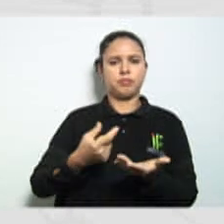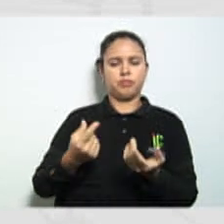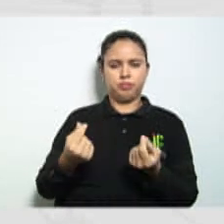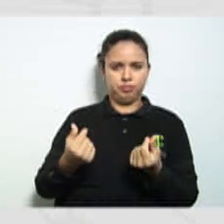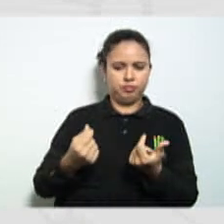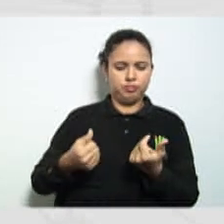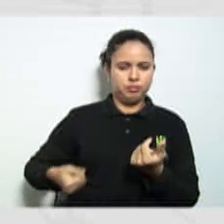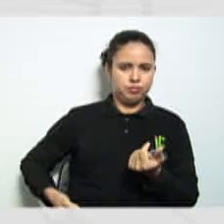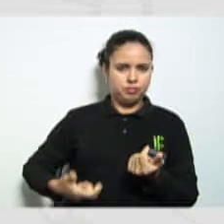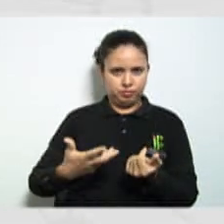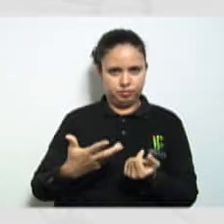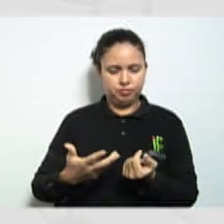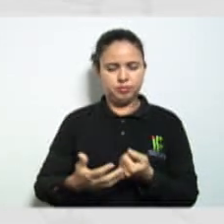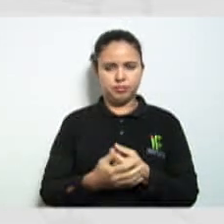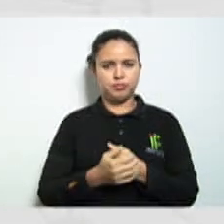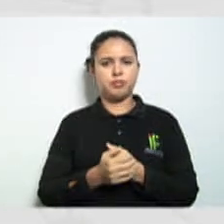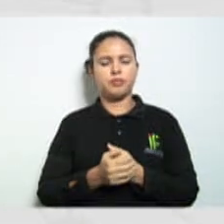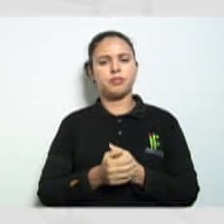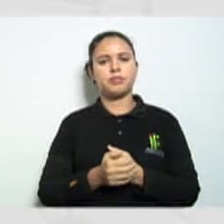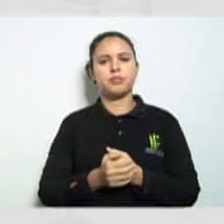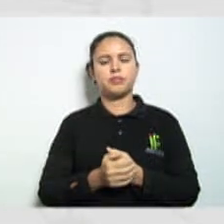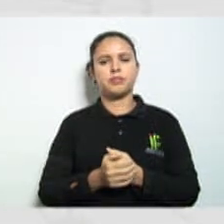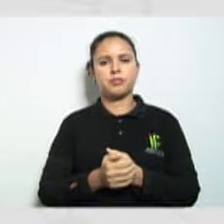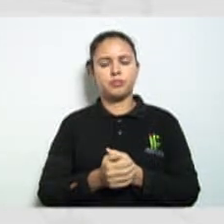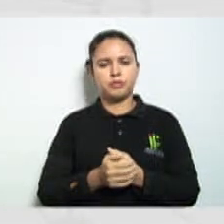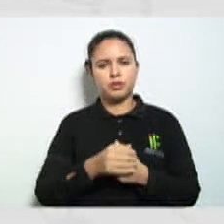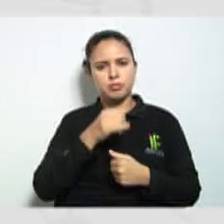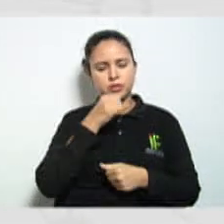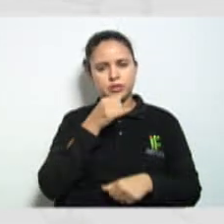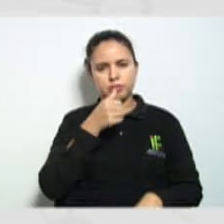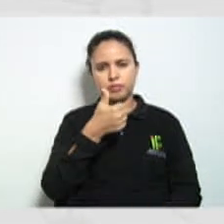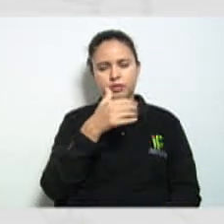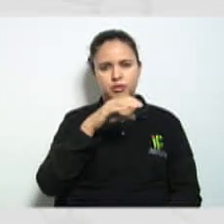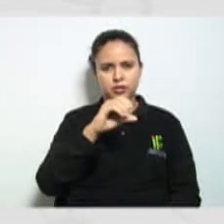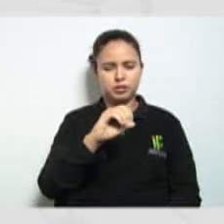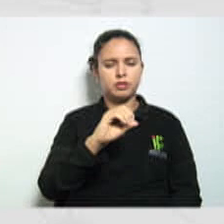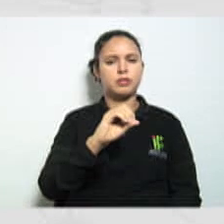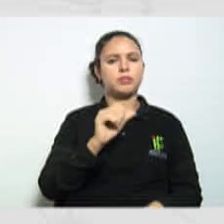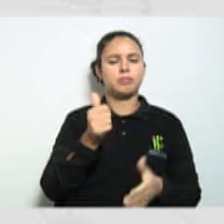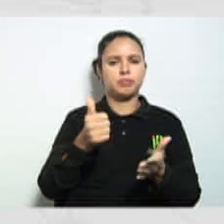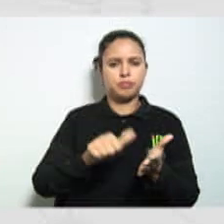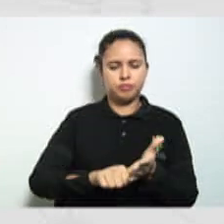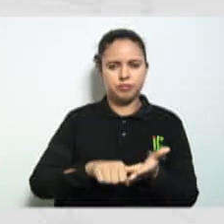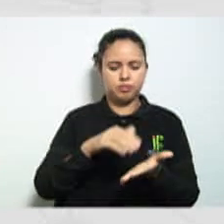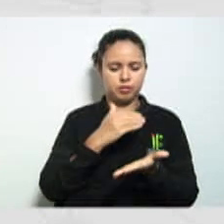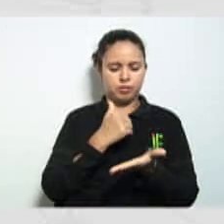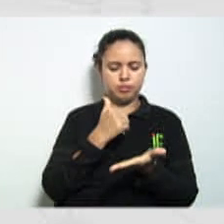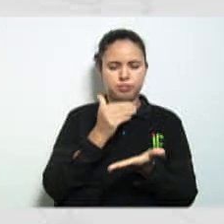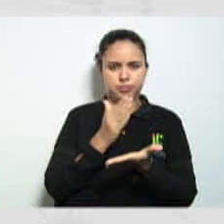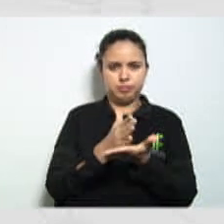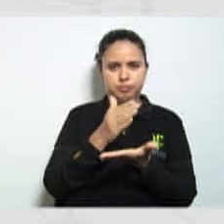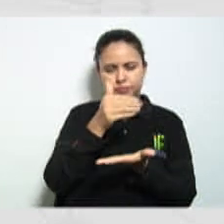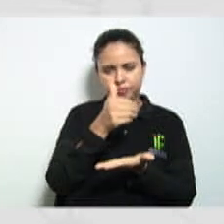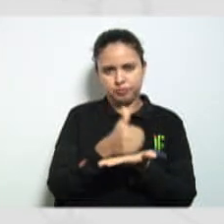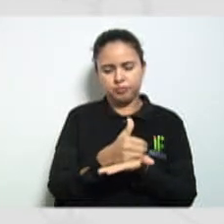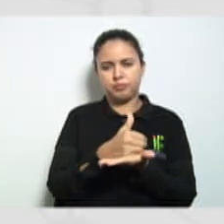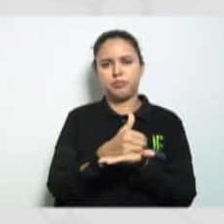Ratear isso aqui, 1.000 são 10 cooperados, né? Cada um vai pagar a sua parte e será rateado com os